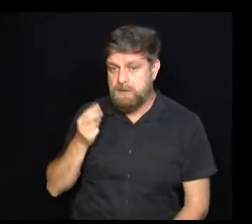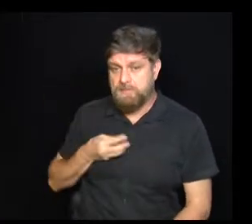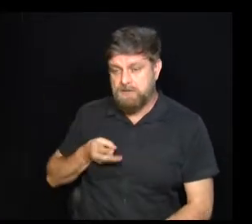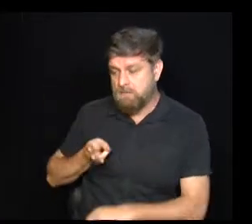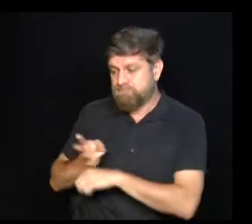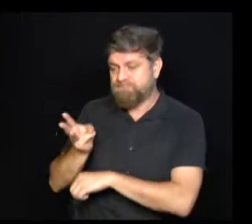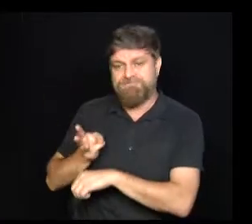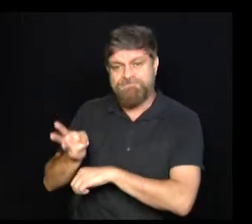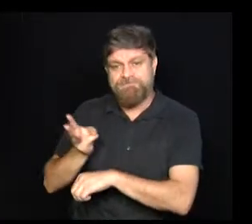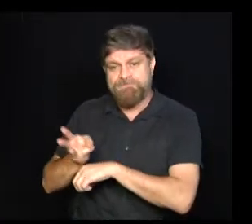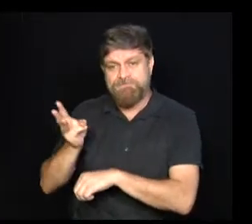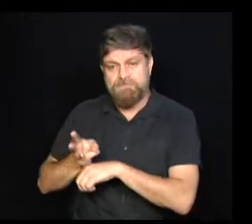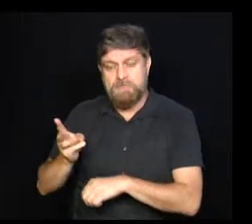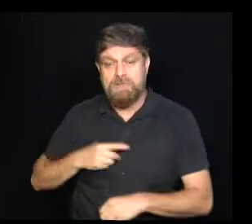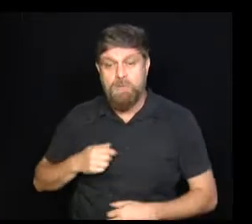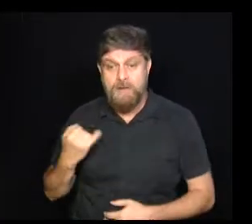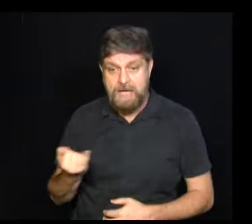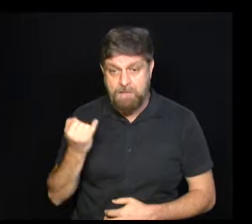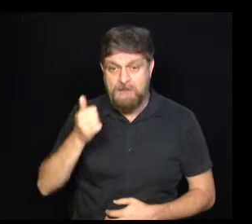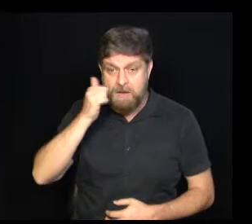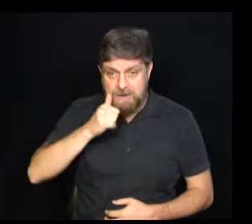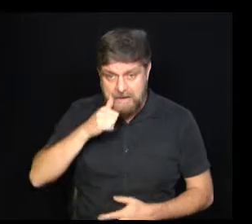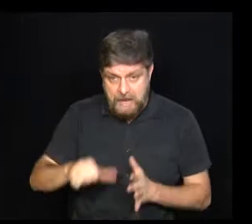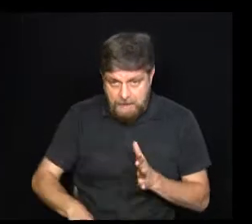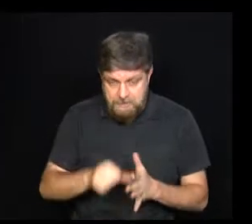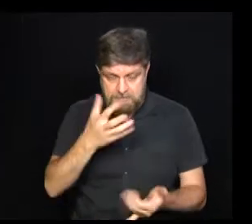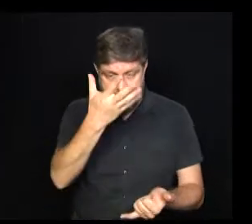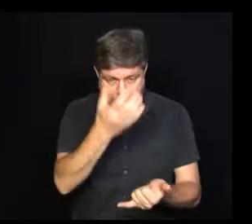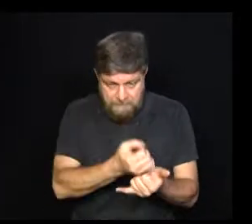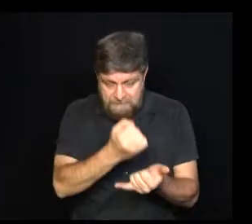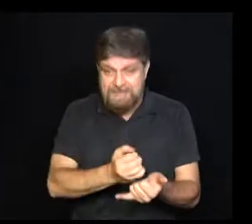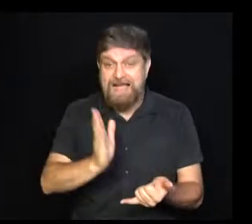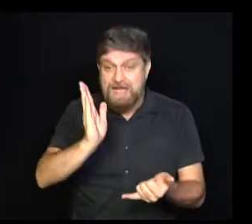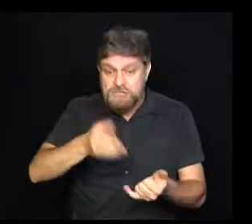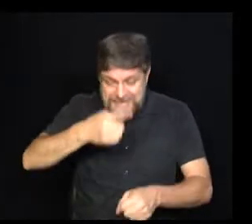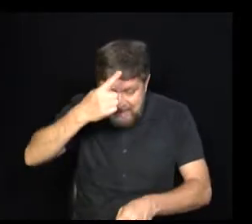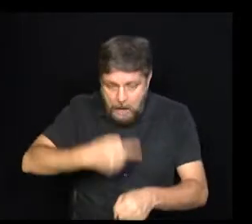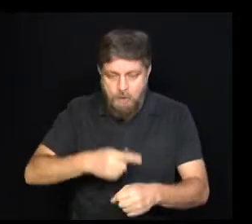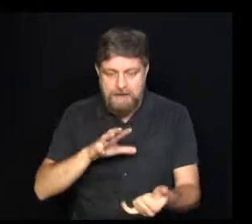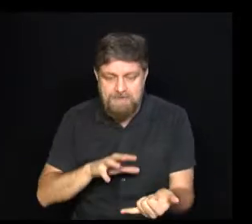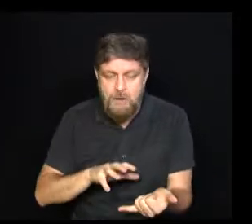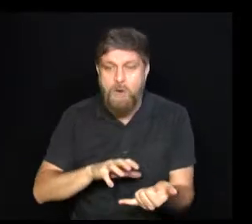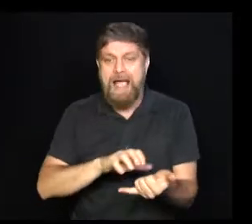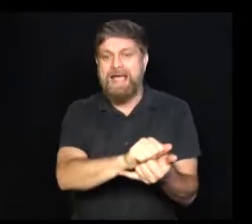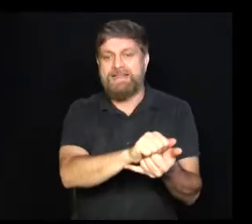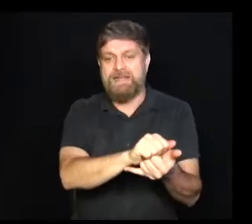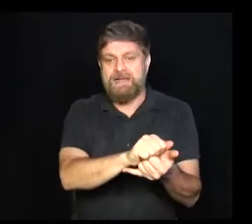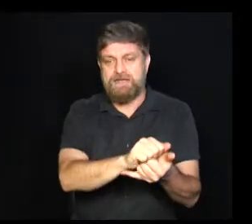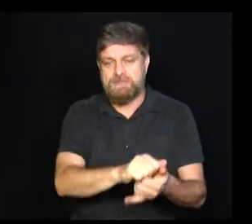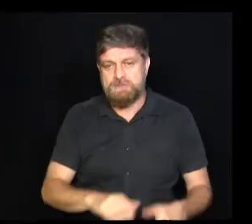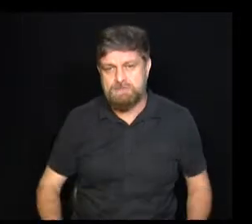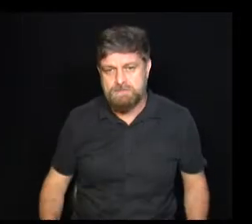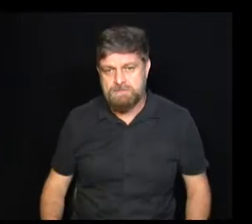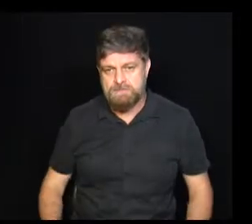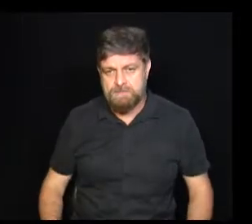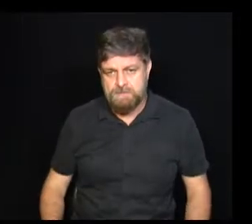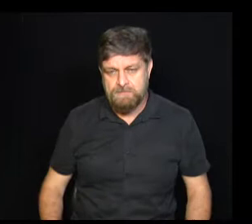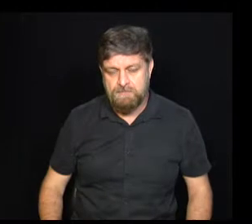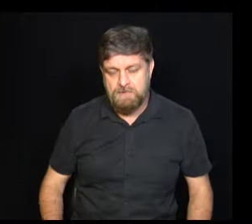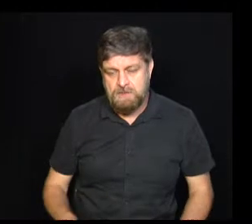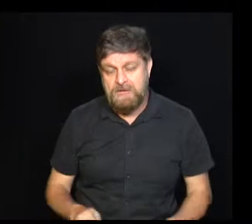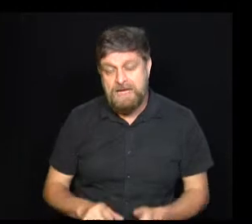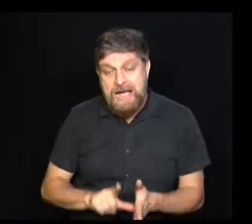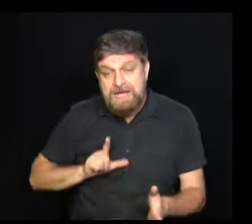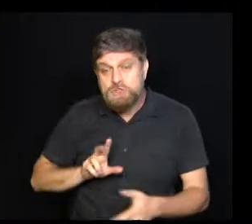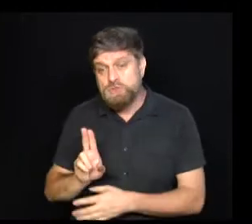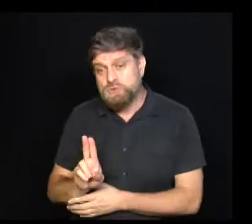muito importante, as mulheres que baixarem o aplicativo já façam esse cadastro antes de precisar usar o